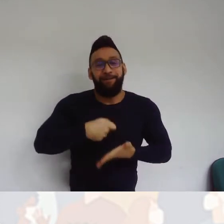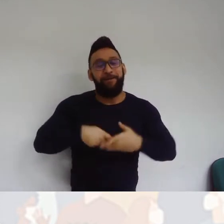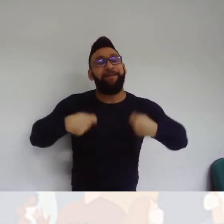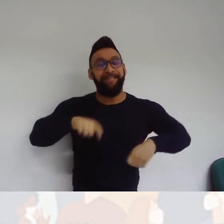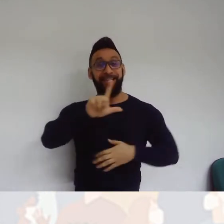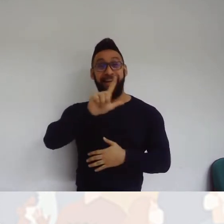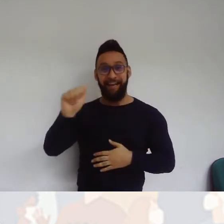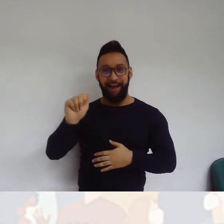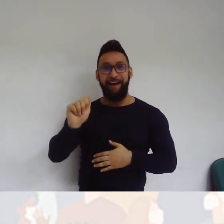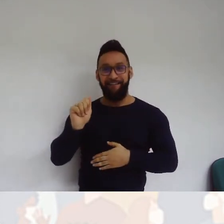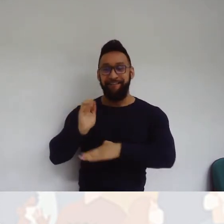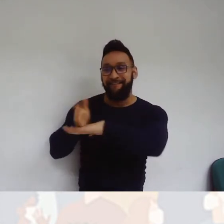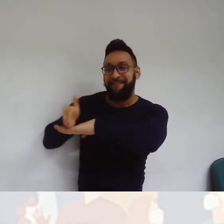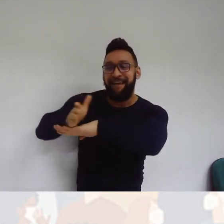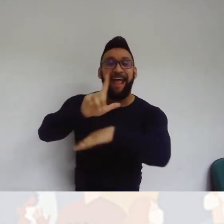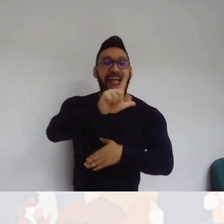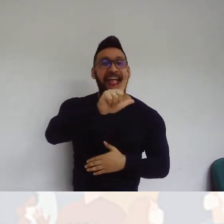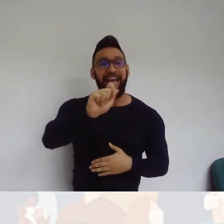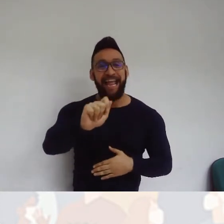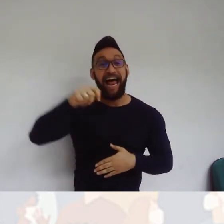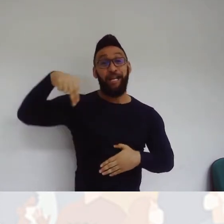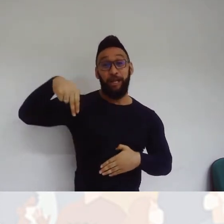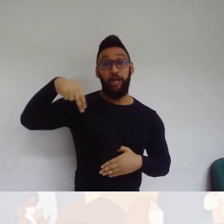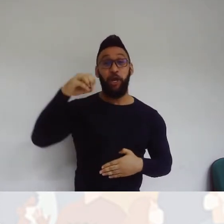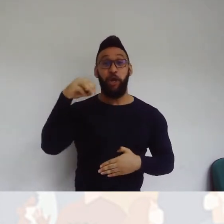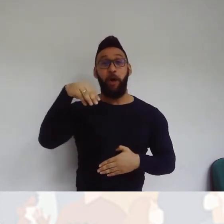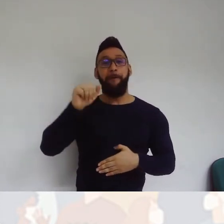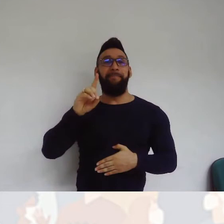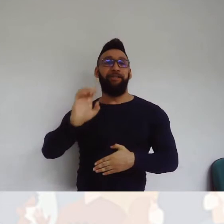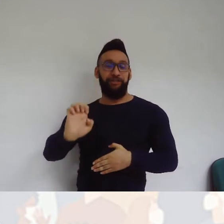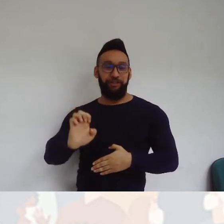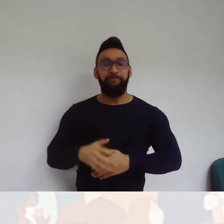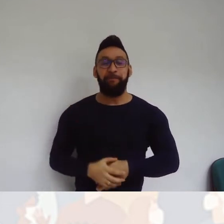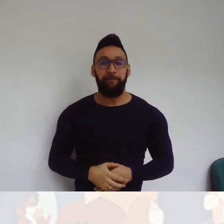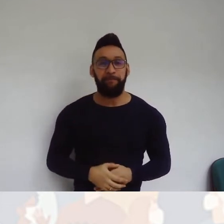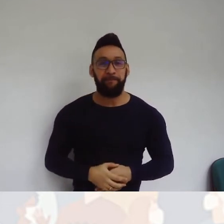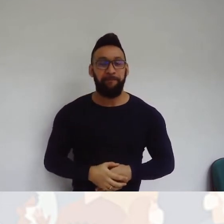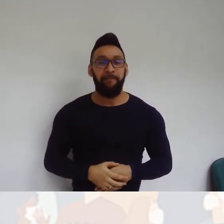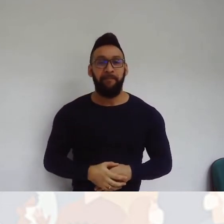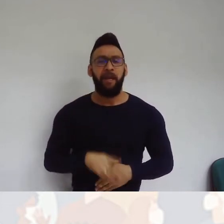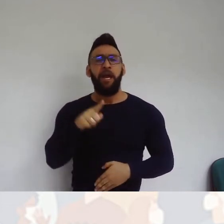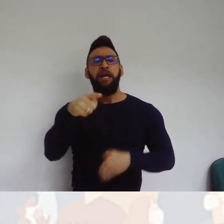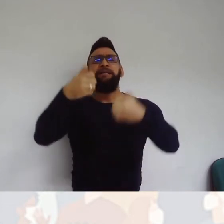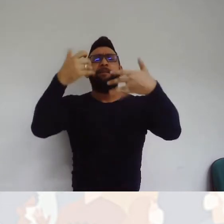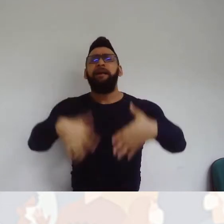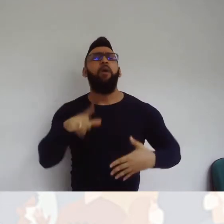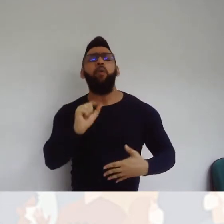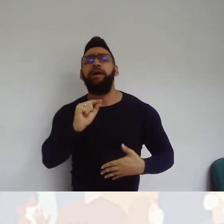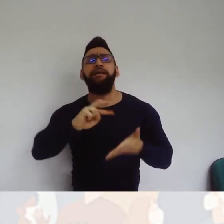Uma outra. Poderia explicar melhor o que seriam projeções escalares?